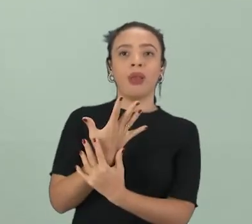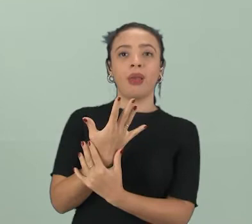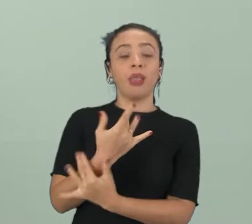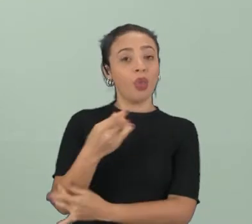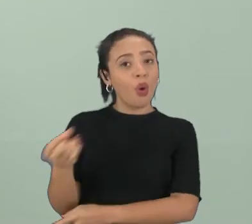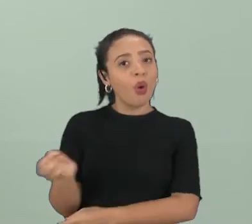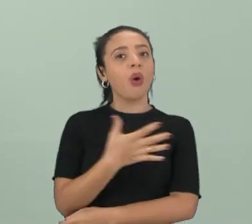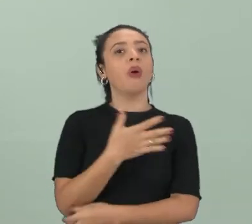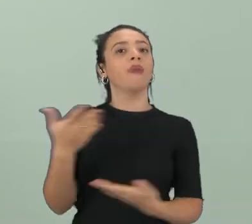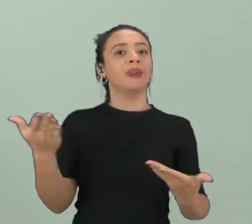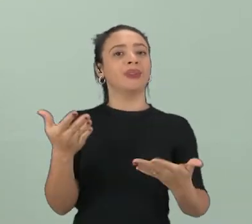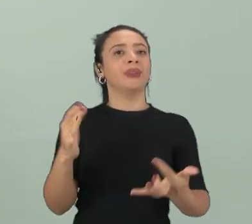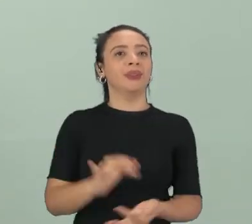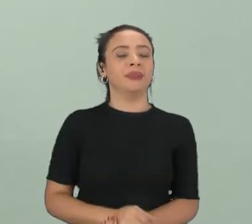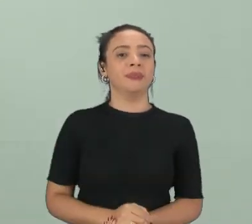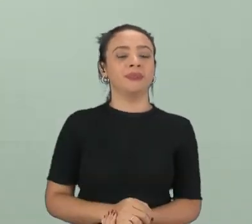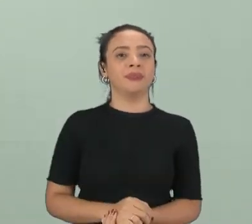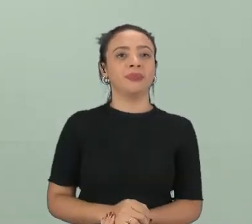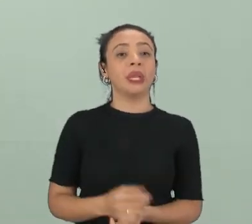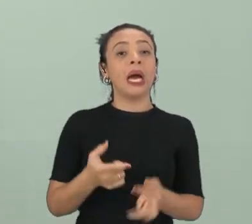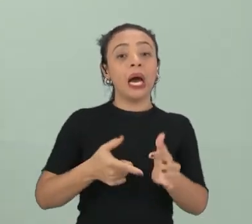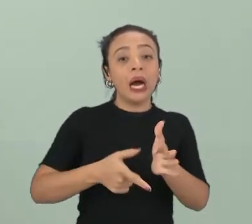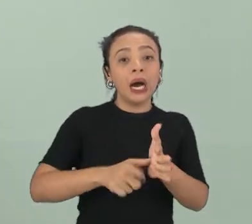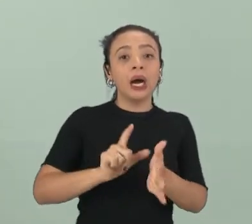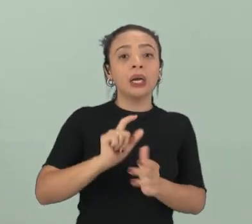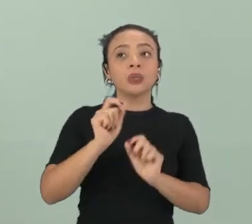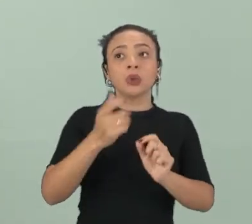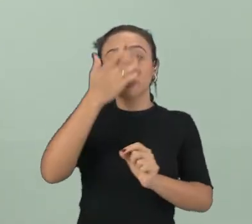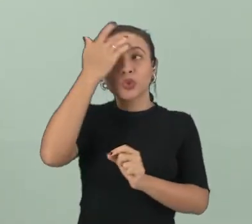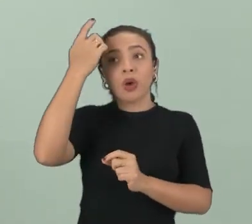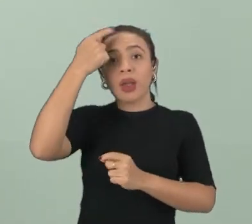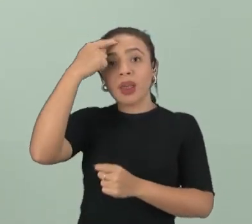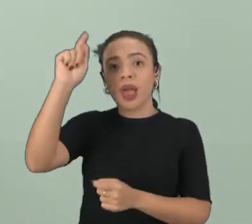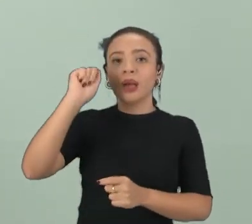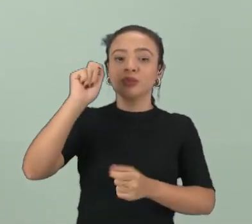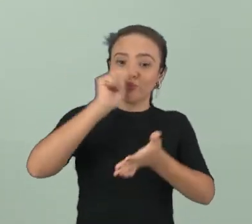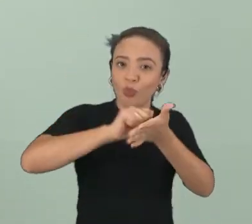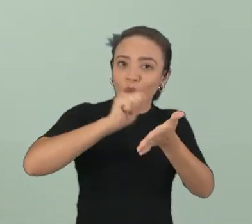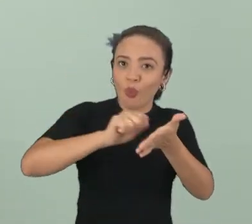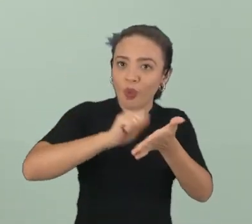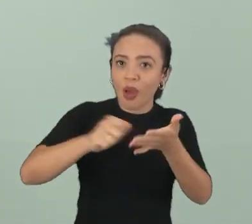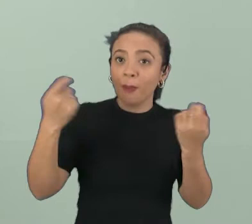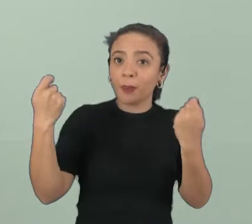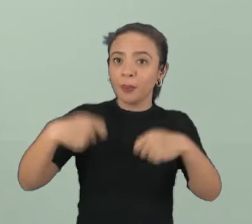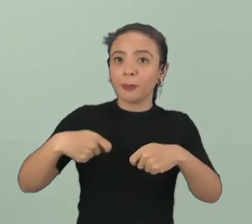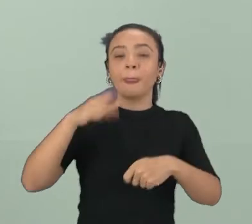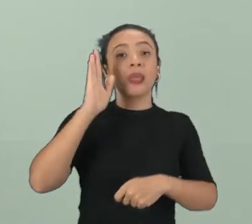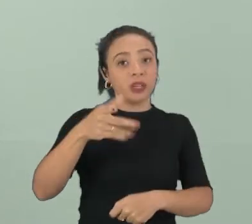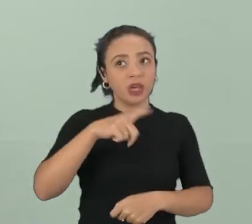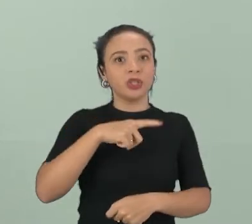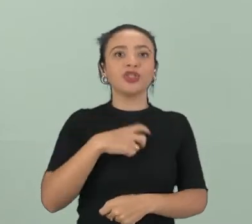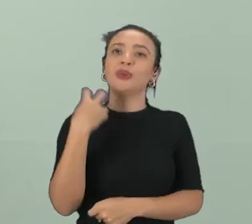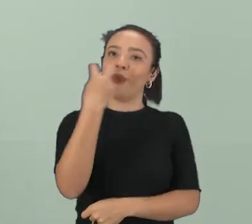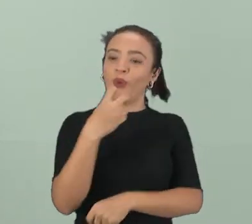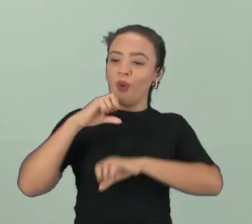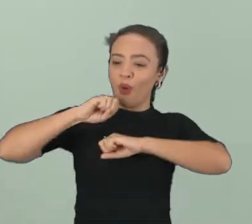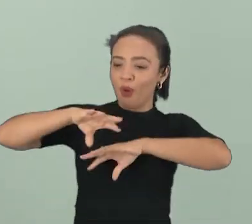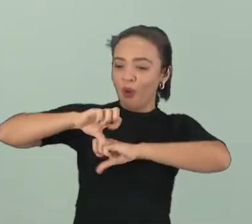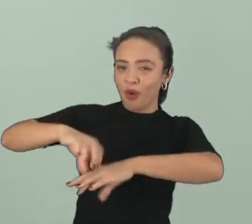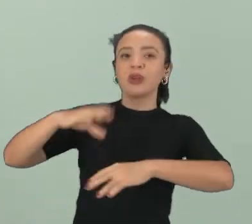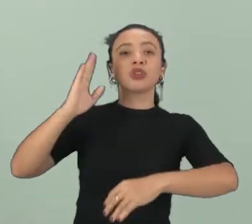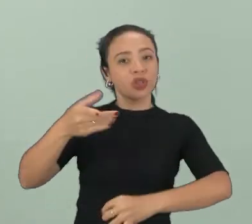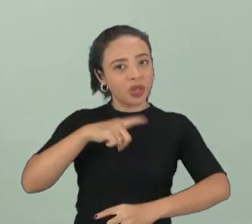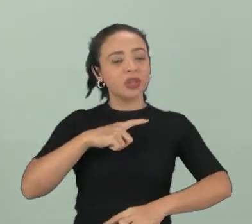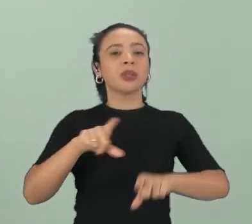recente antes que ela antes que alguém inventasse o registro escrito já havia a tradição oral já havia